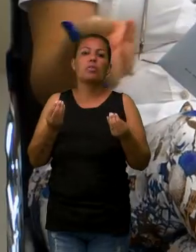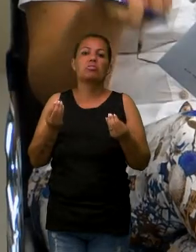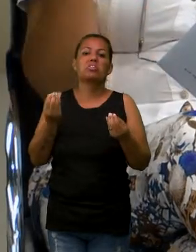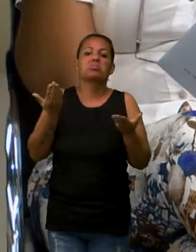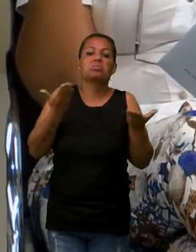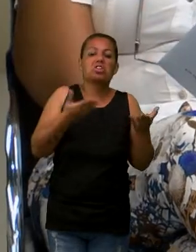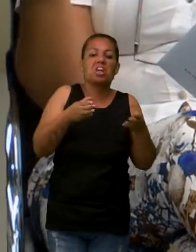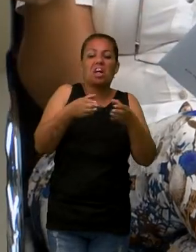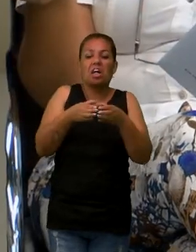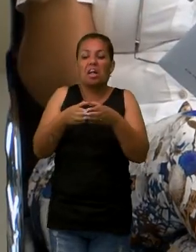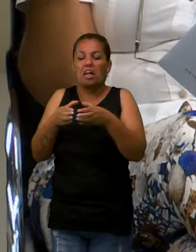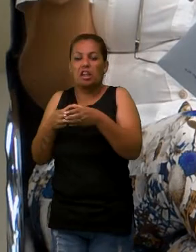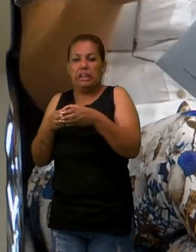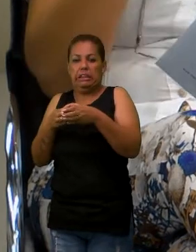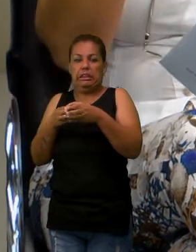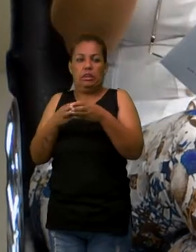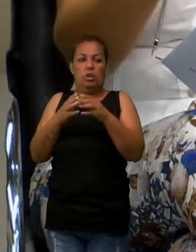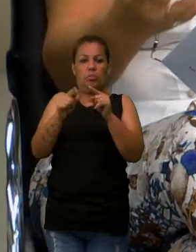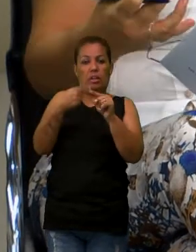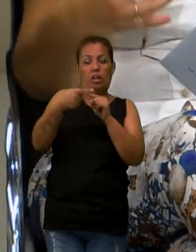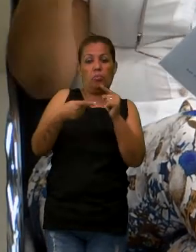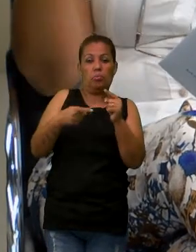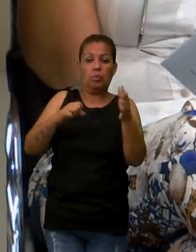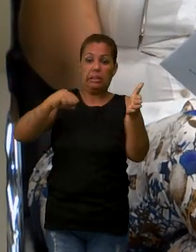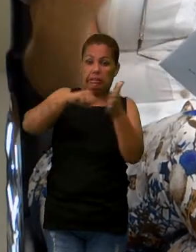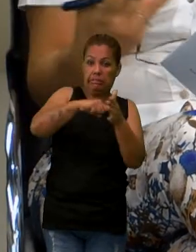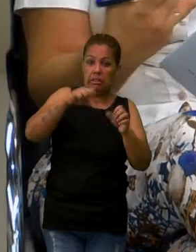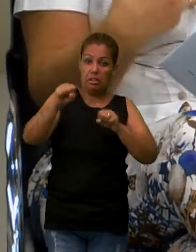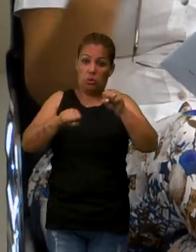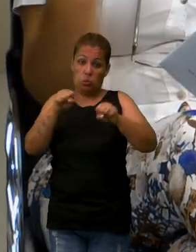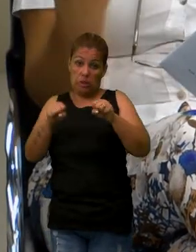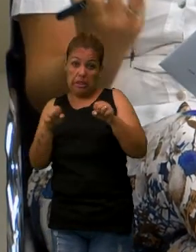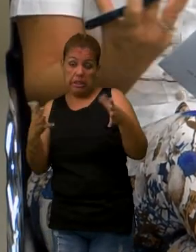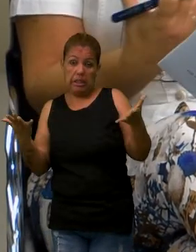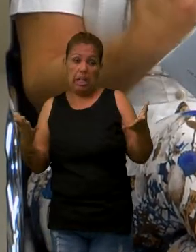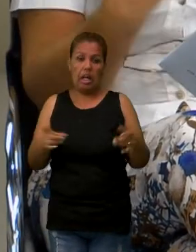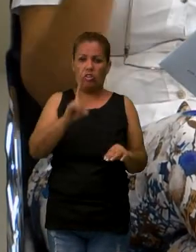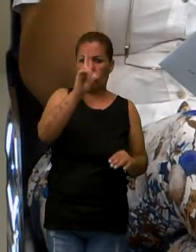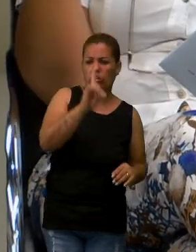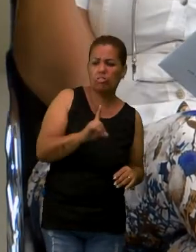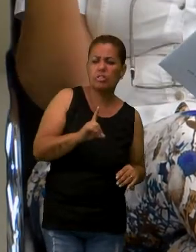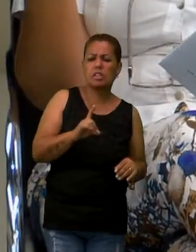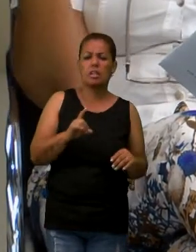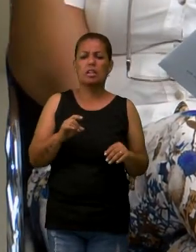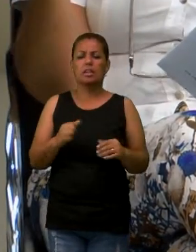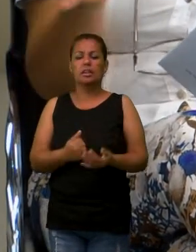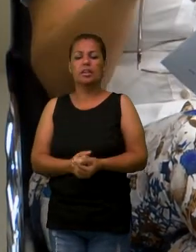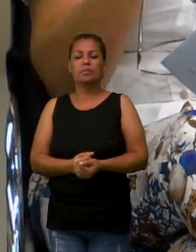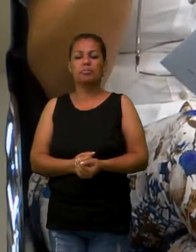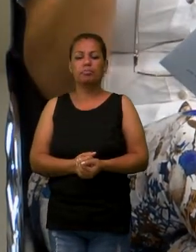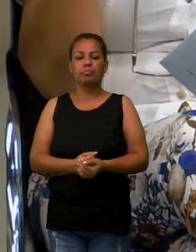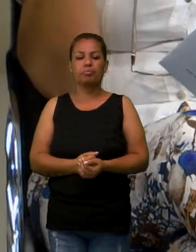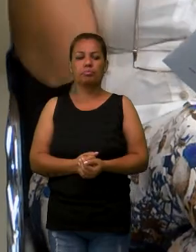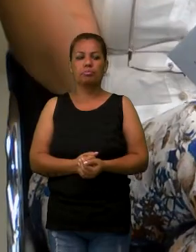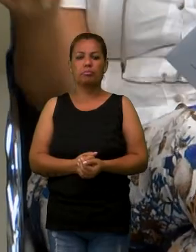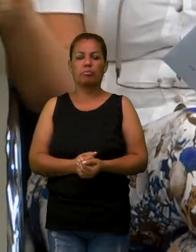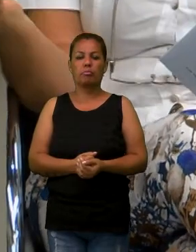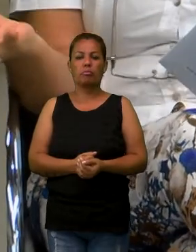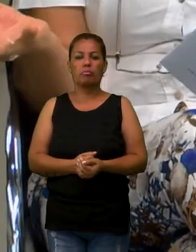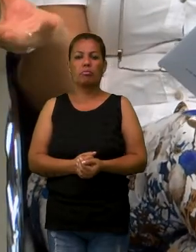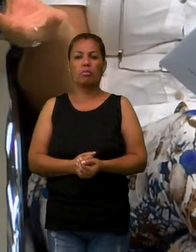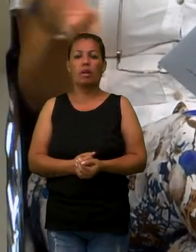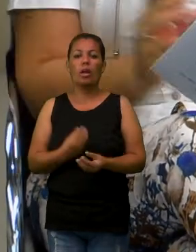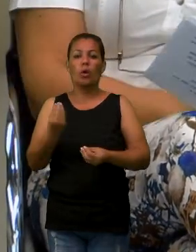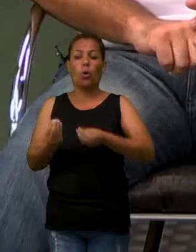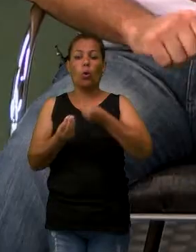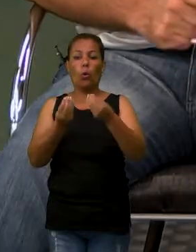nesse grupo aí depois do acidente ea deficiência tv ou isso ajudou de alguma